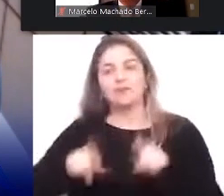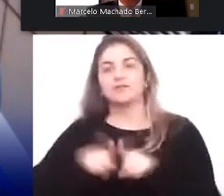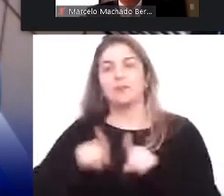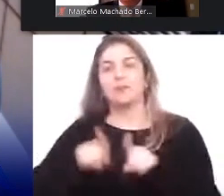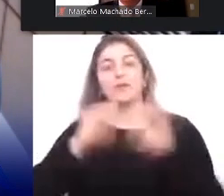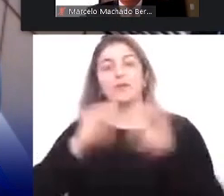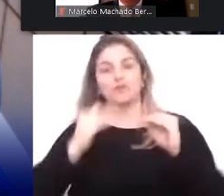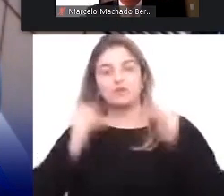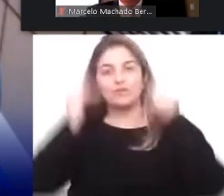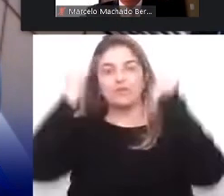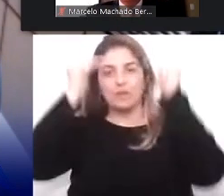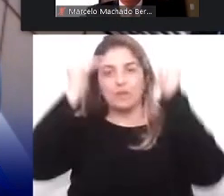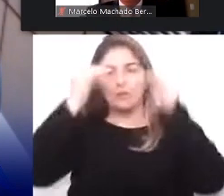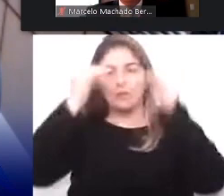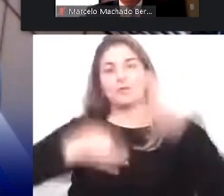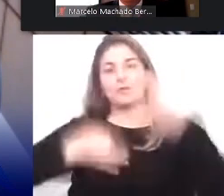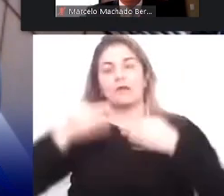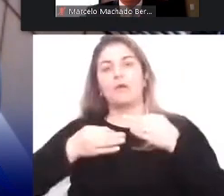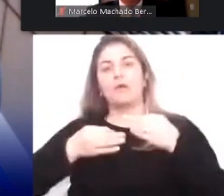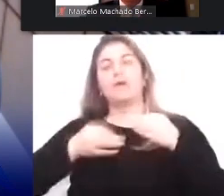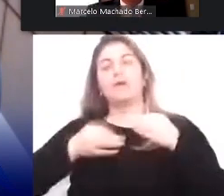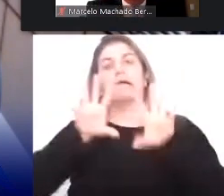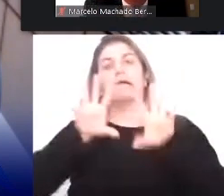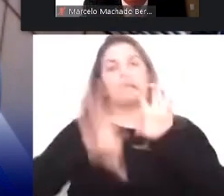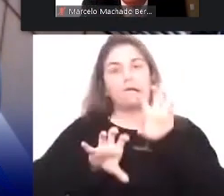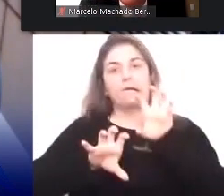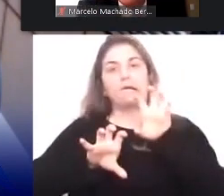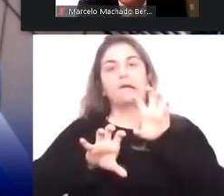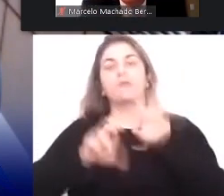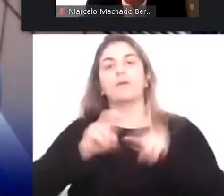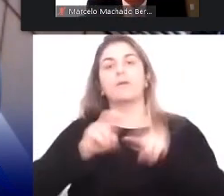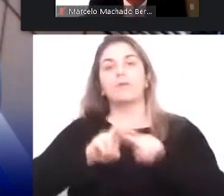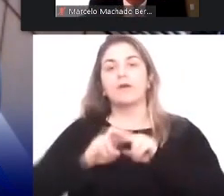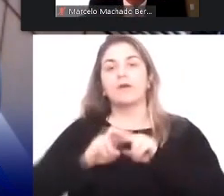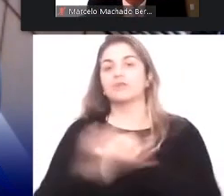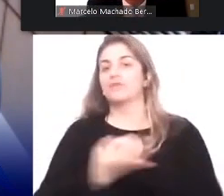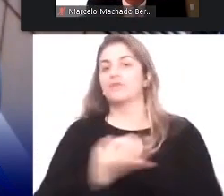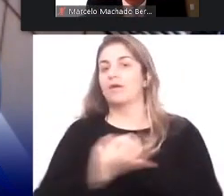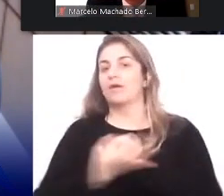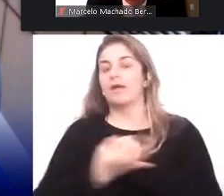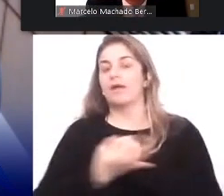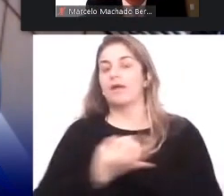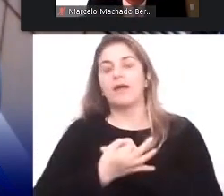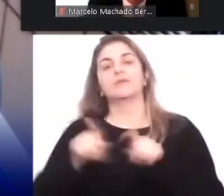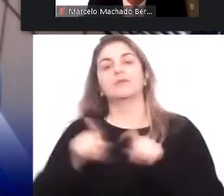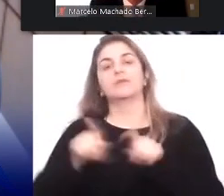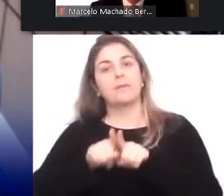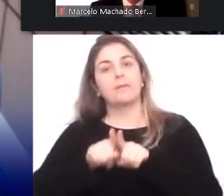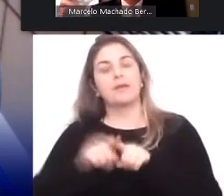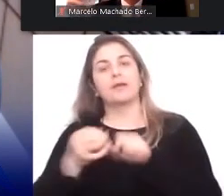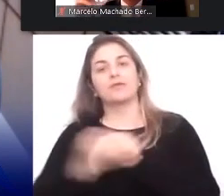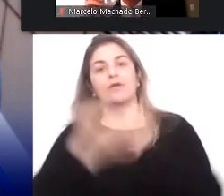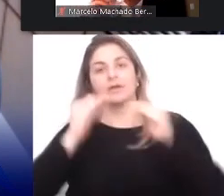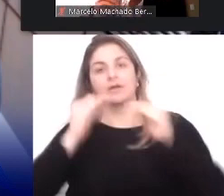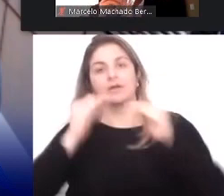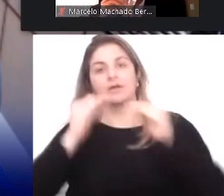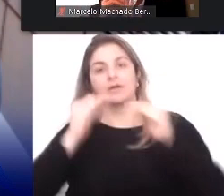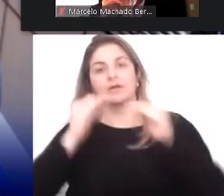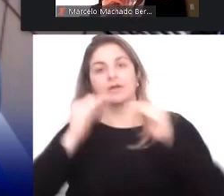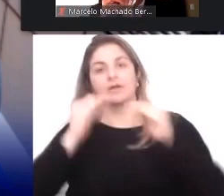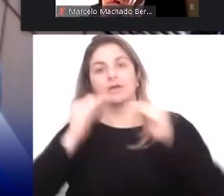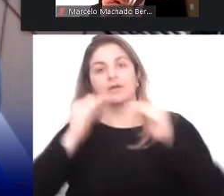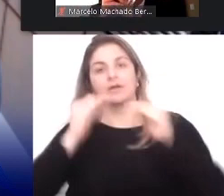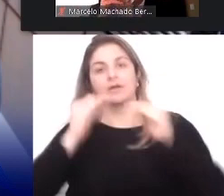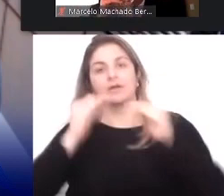as sessões porque a internet dos ministros, dos advogados, não dá conta disso. Nós não temos uma realidade